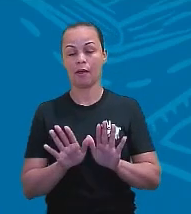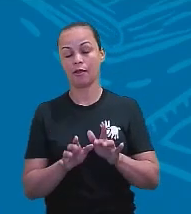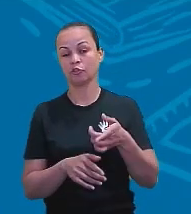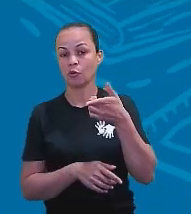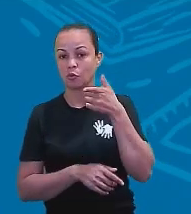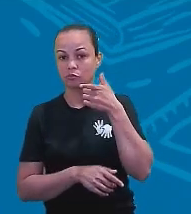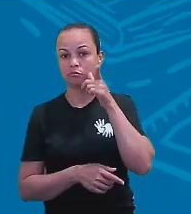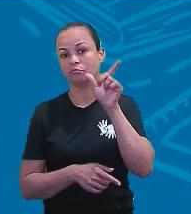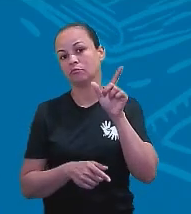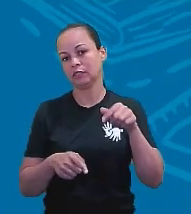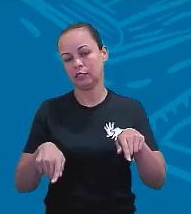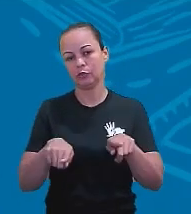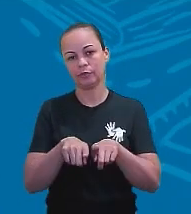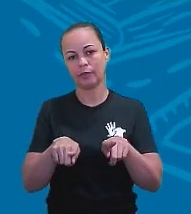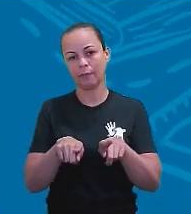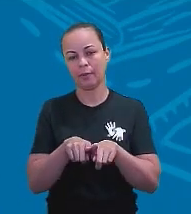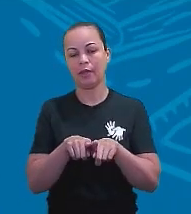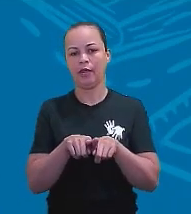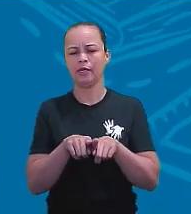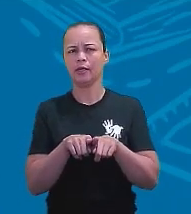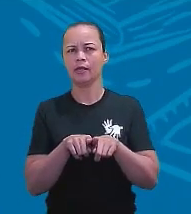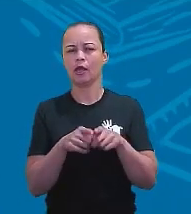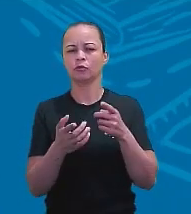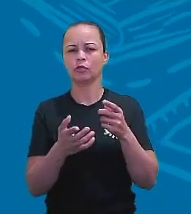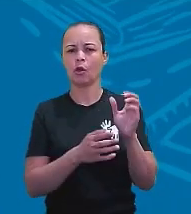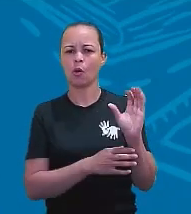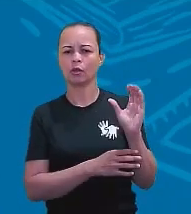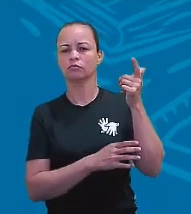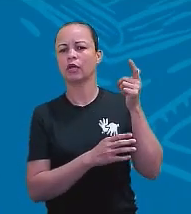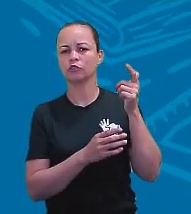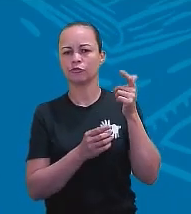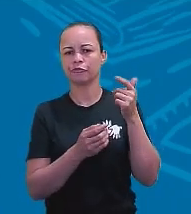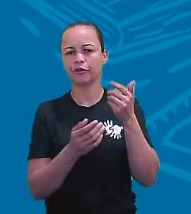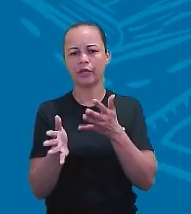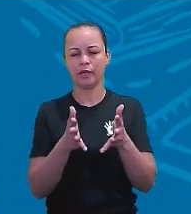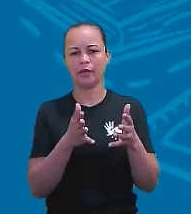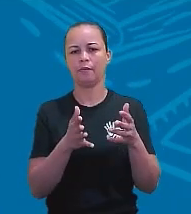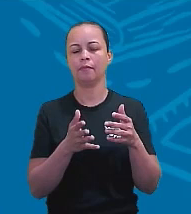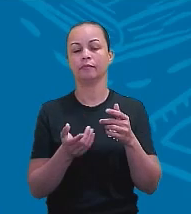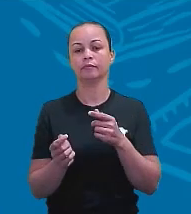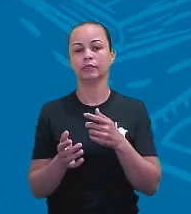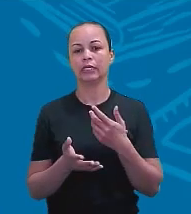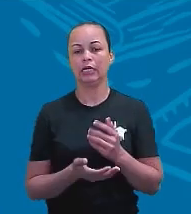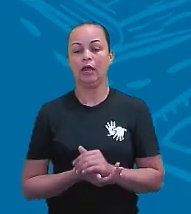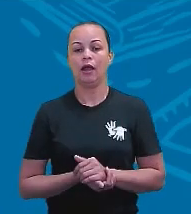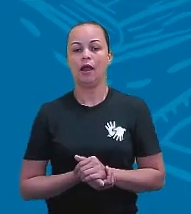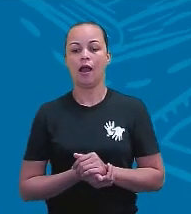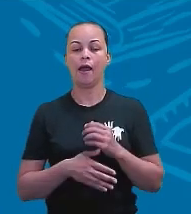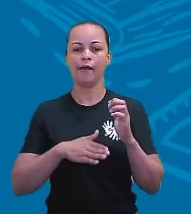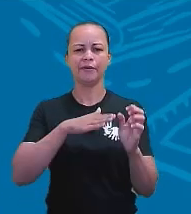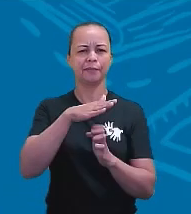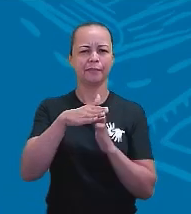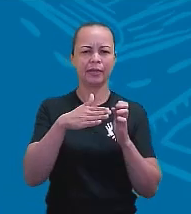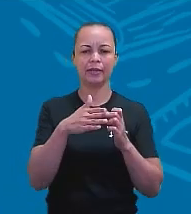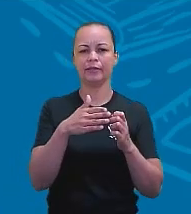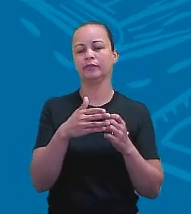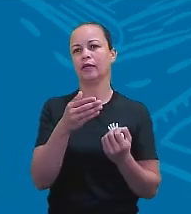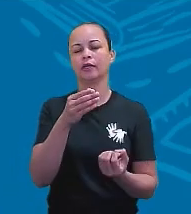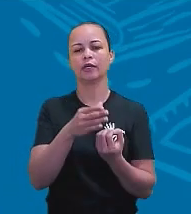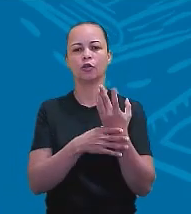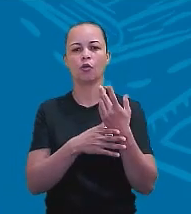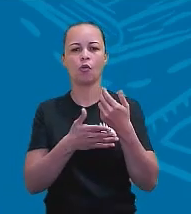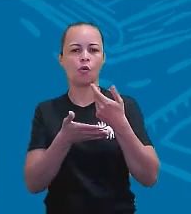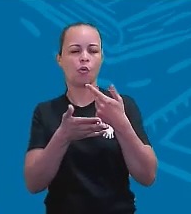também dar uma solução. Então, para remediar, tá, um pouco essa situação, a empresa criou vários